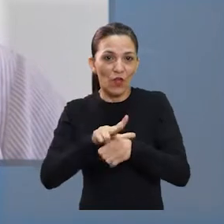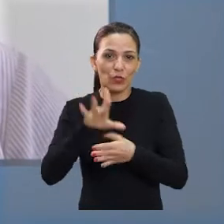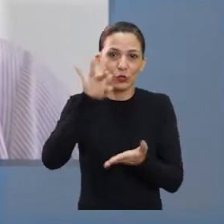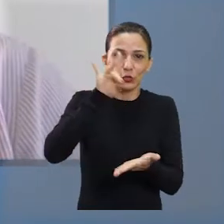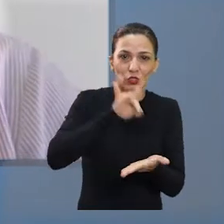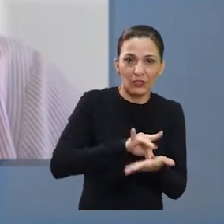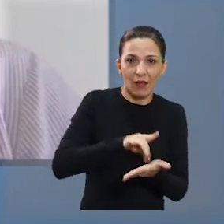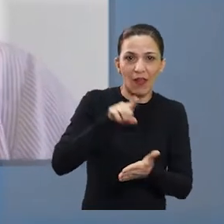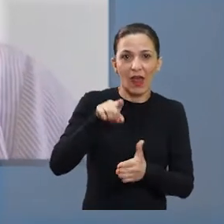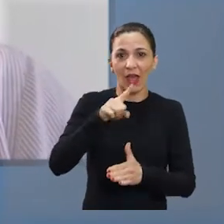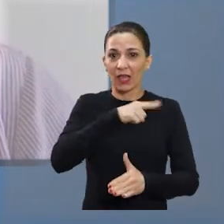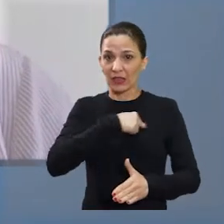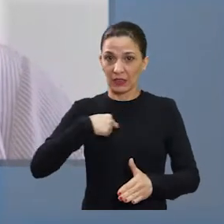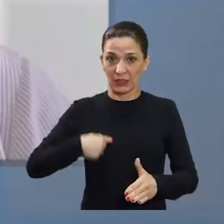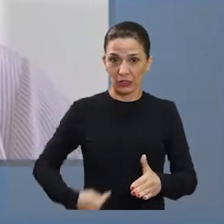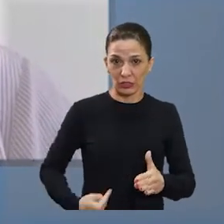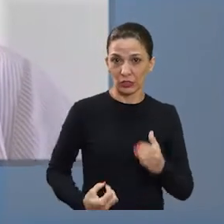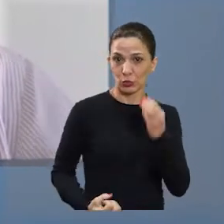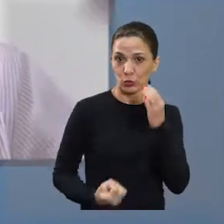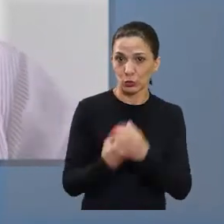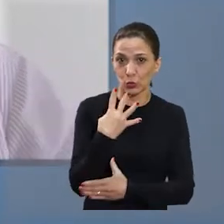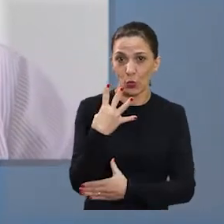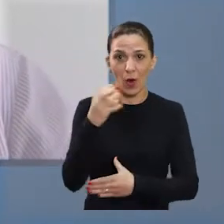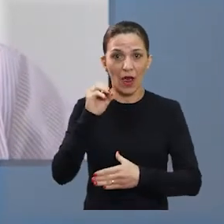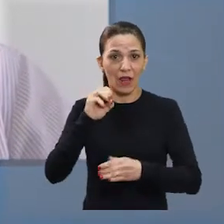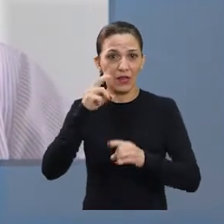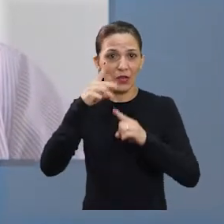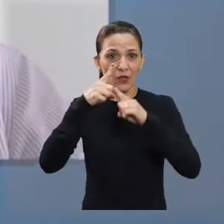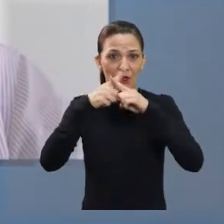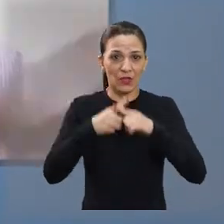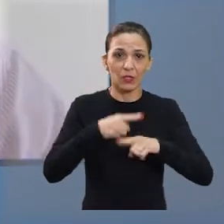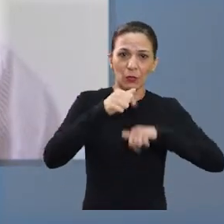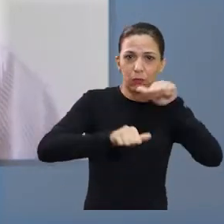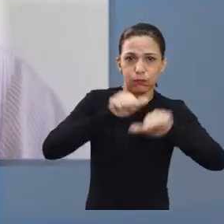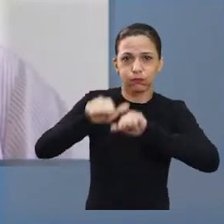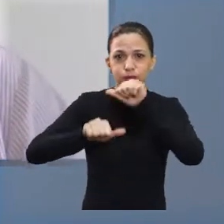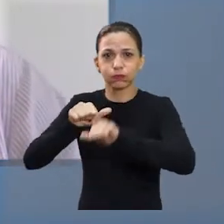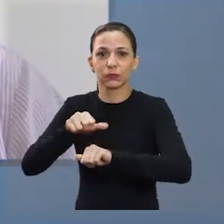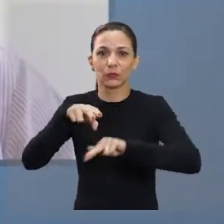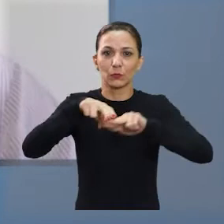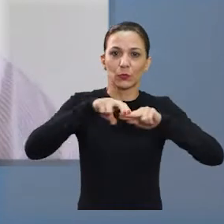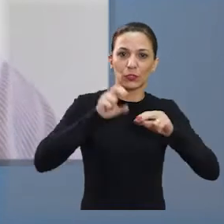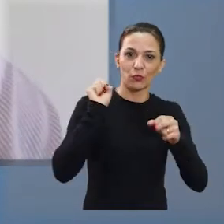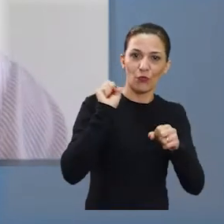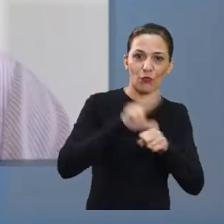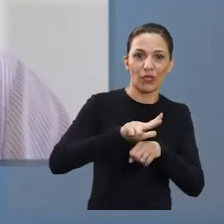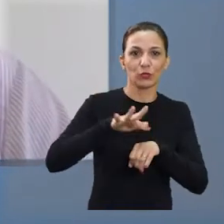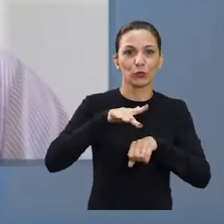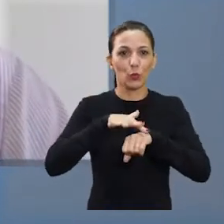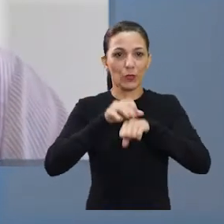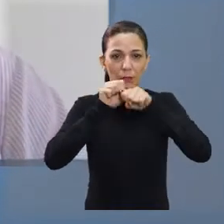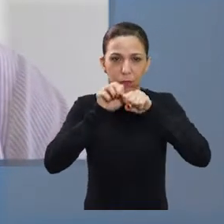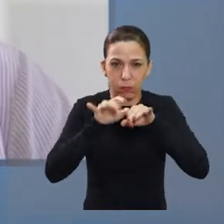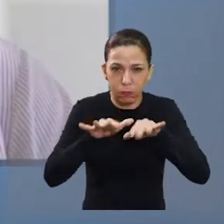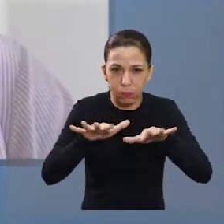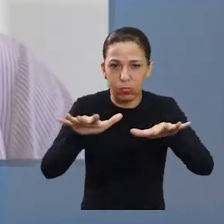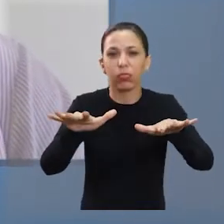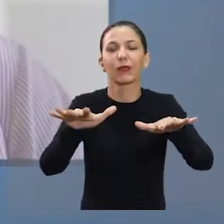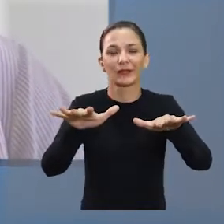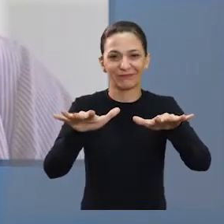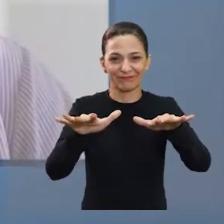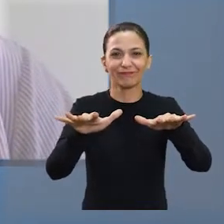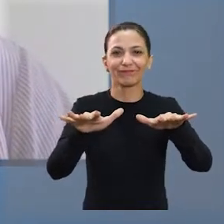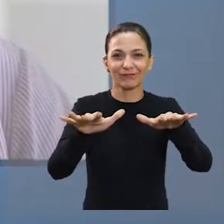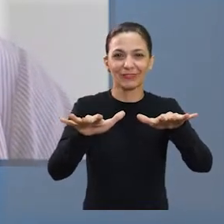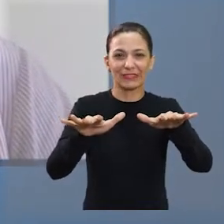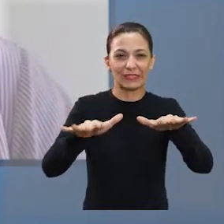essa variante ela teve em torno de 40 mutações em relação à variante original de Wuhan, né, na China, e